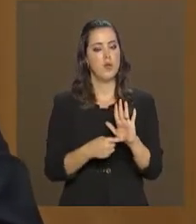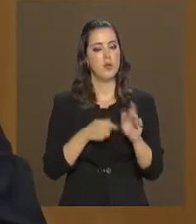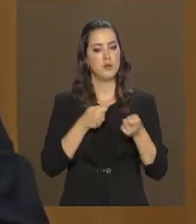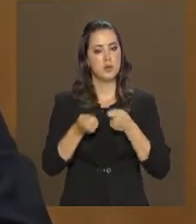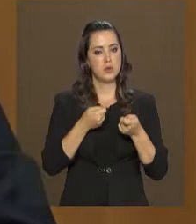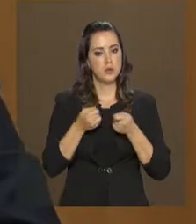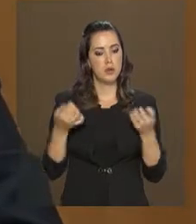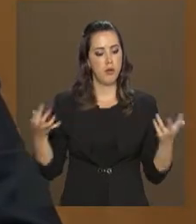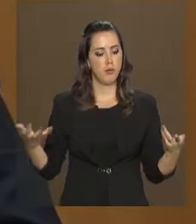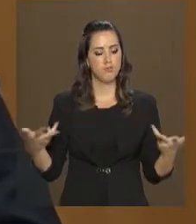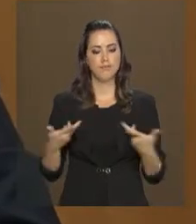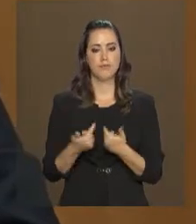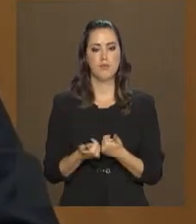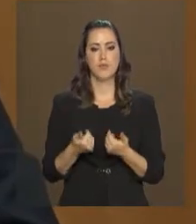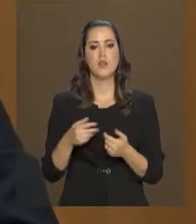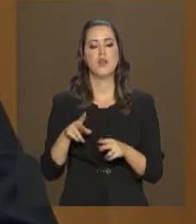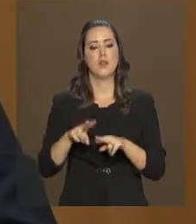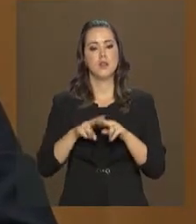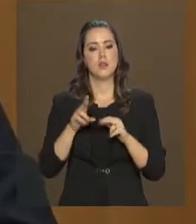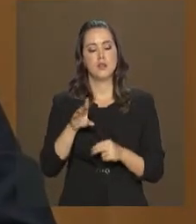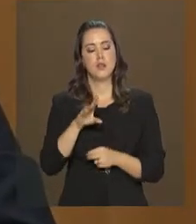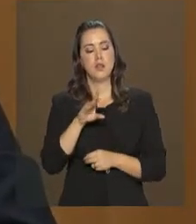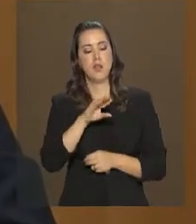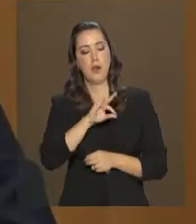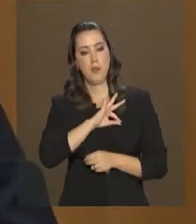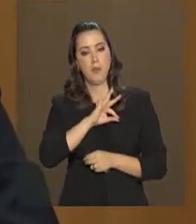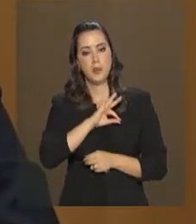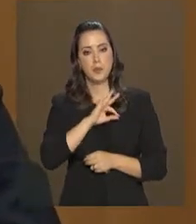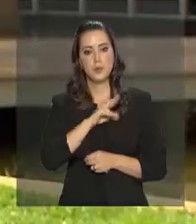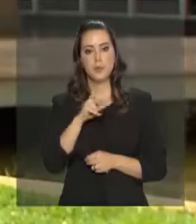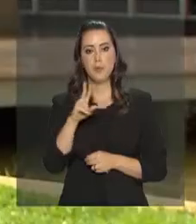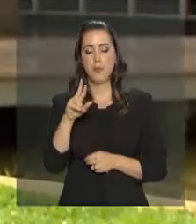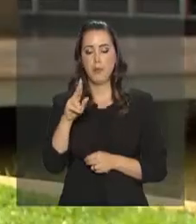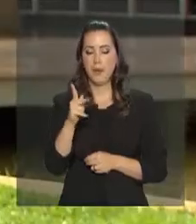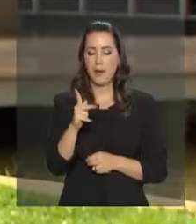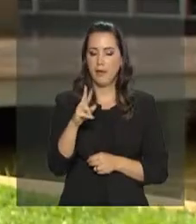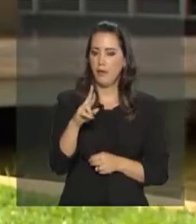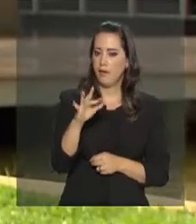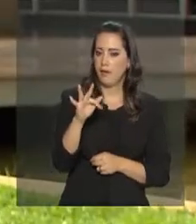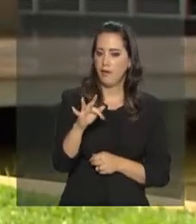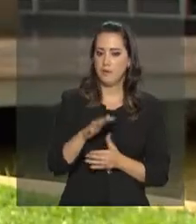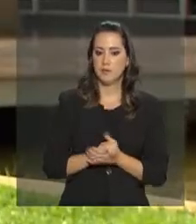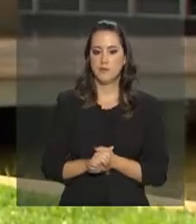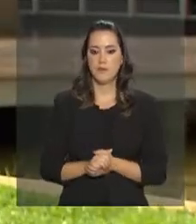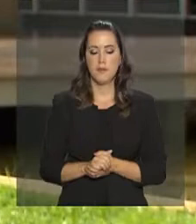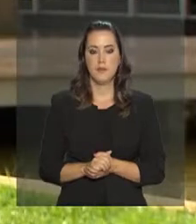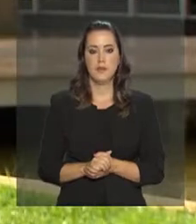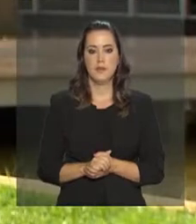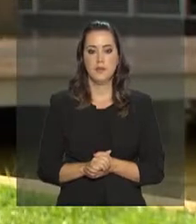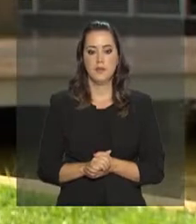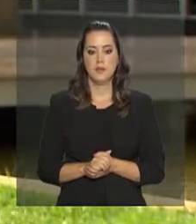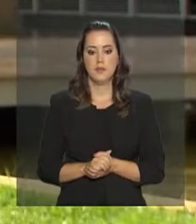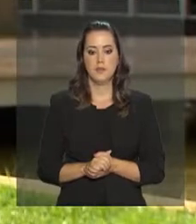da efetividade da Polícia Rodoviária Federal. Tá vazando, não, meu tio.